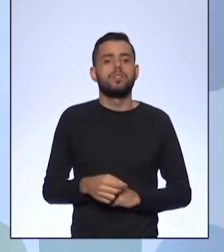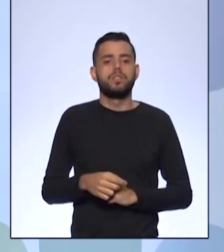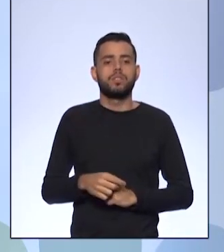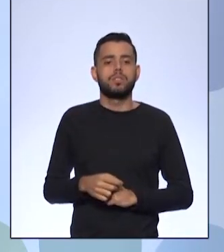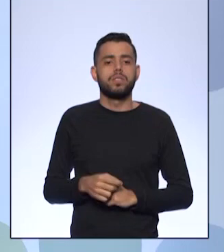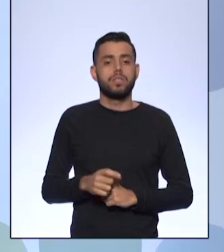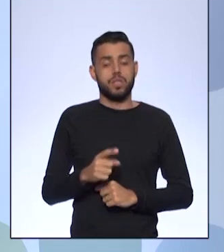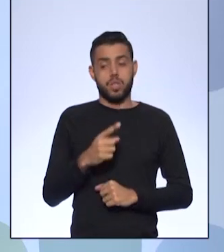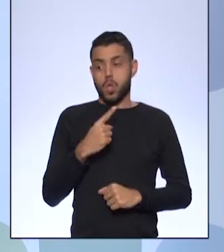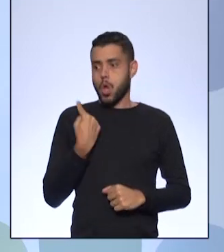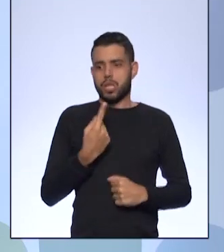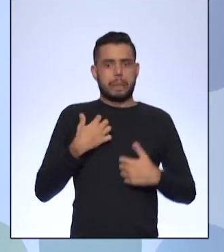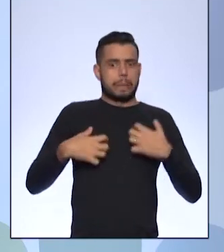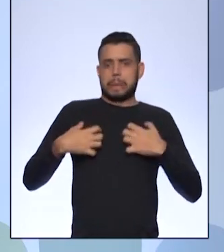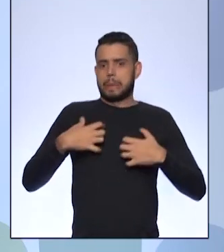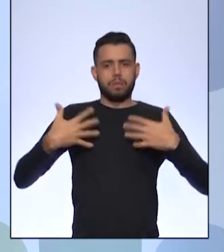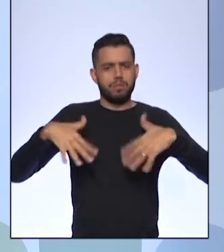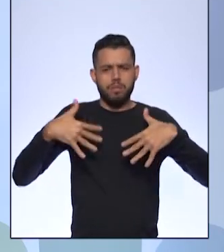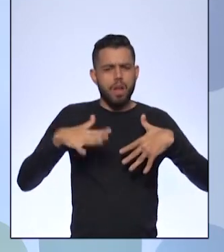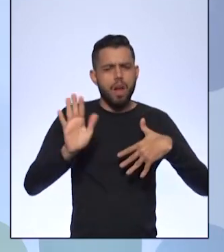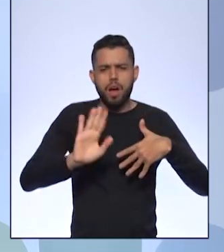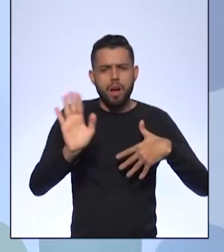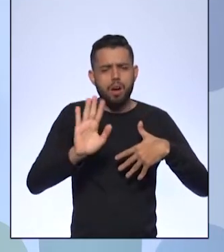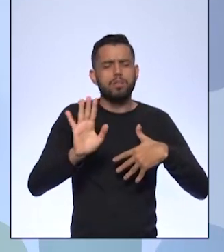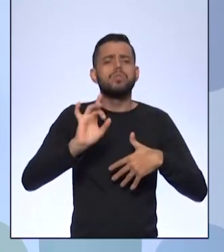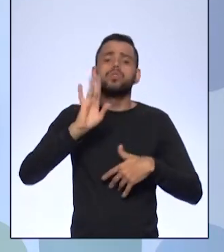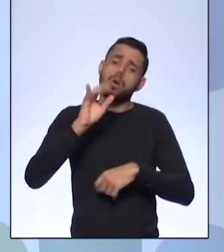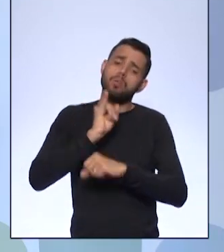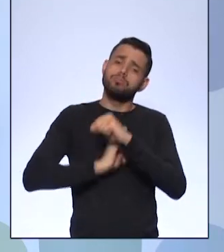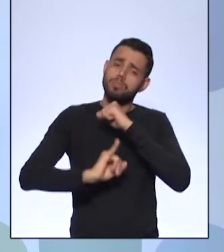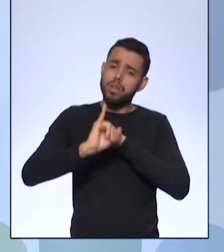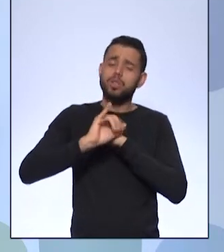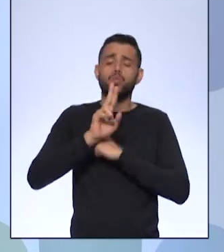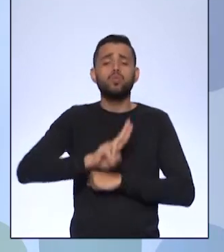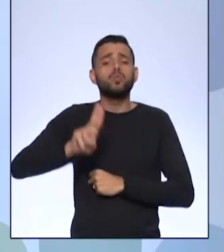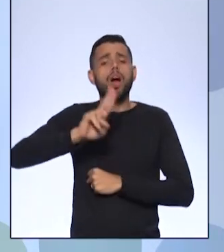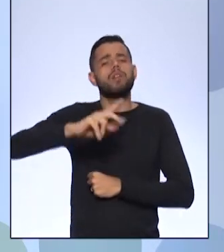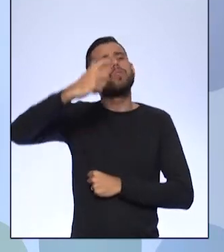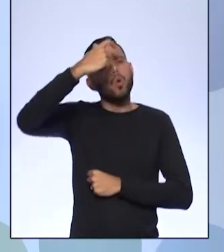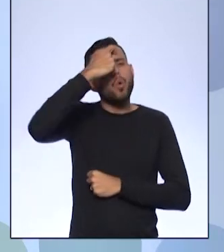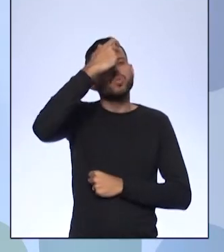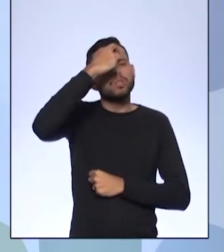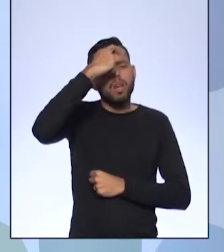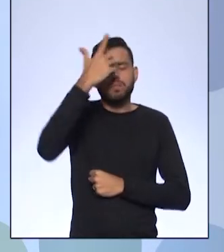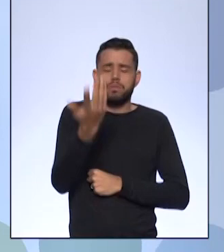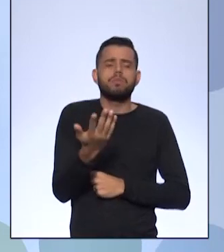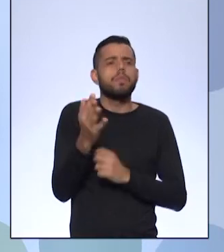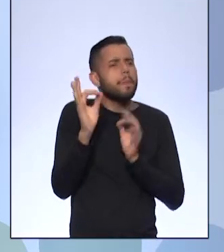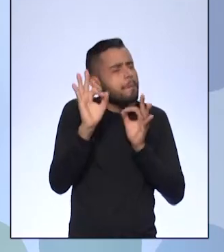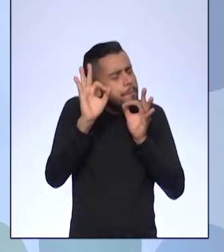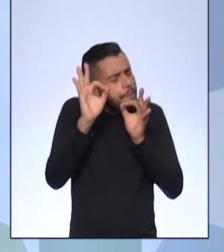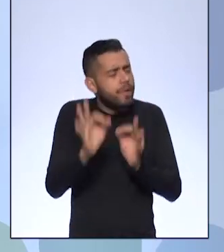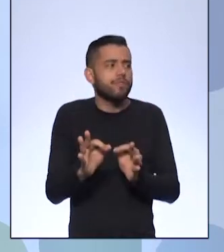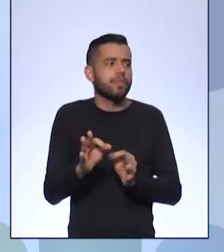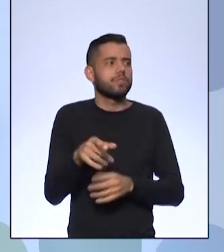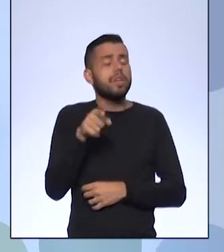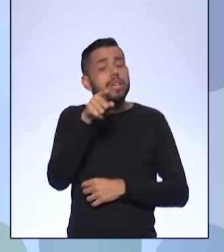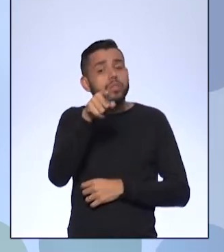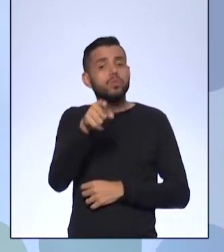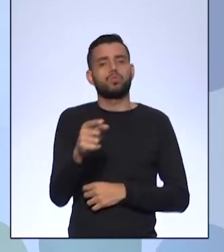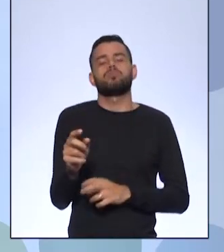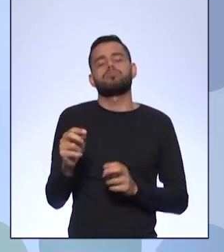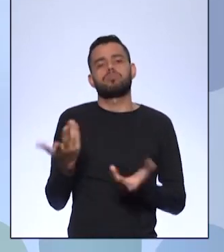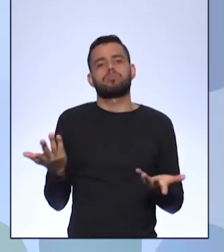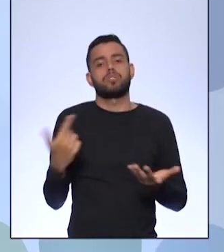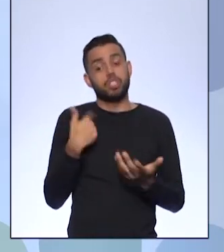nos desesperar, apenas usar a internet com consciência. Perfeito, Samuel. É isso que a gente espera de vocês,